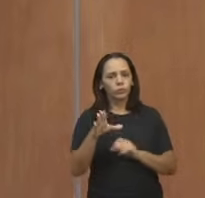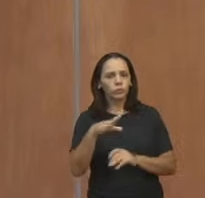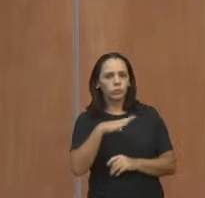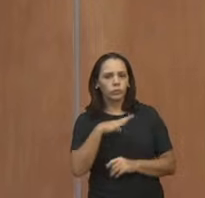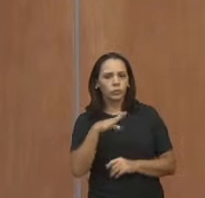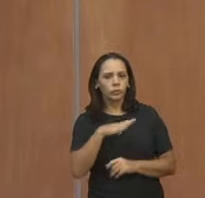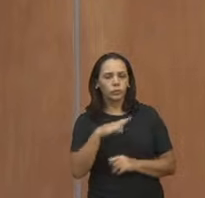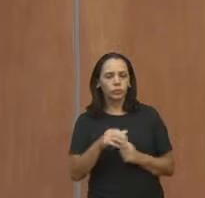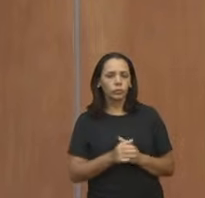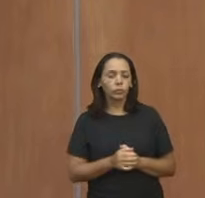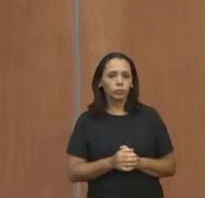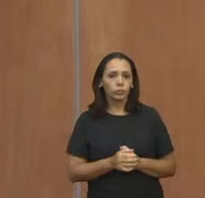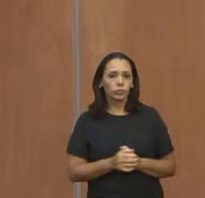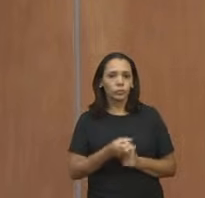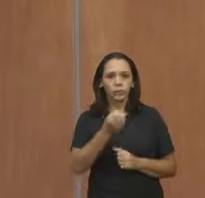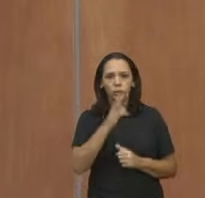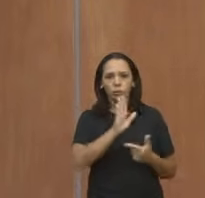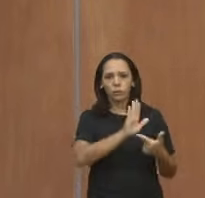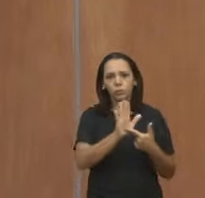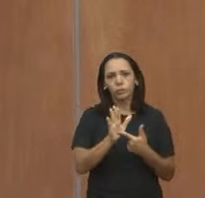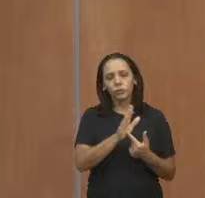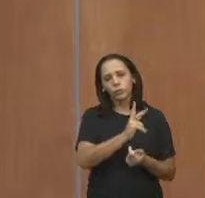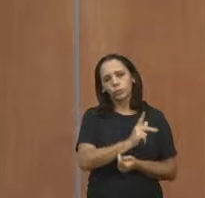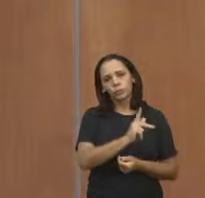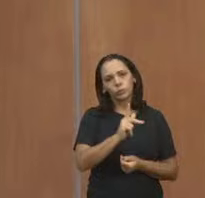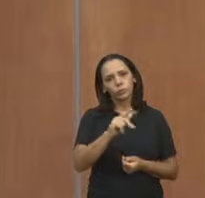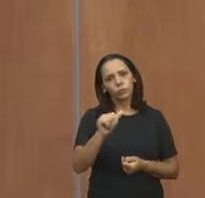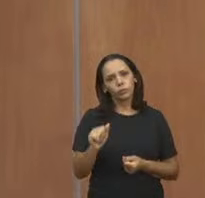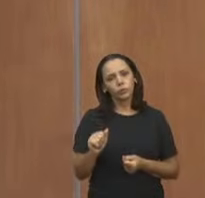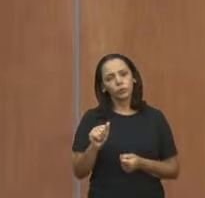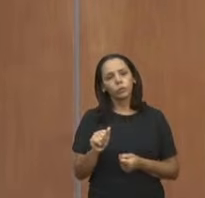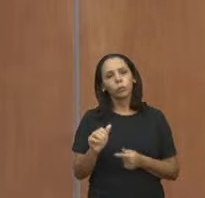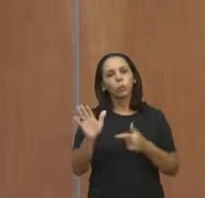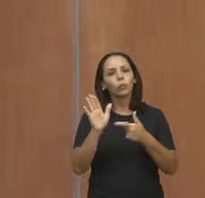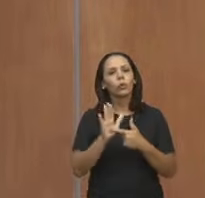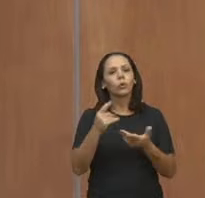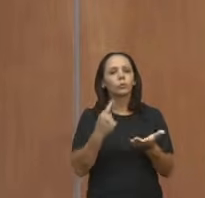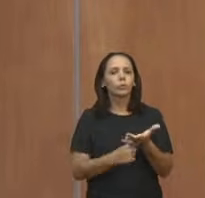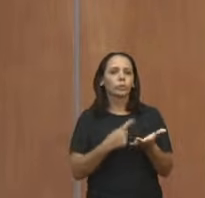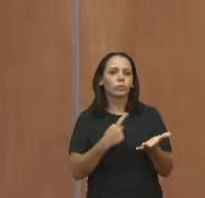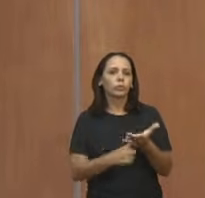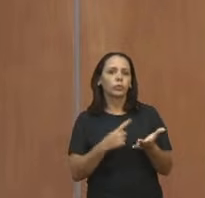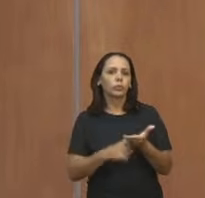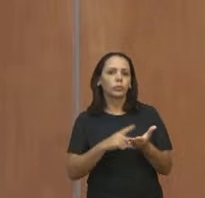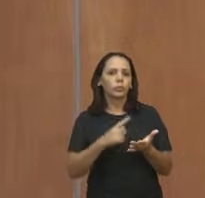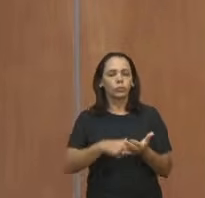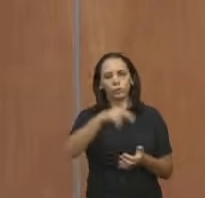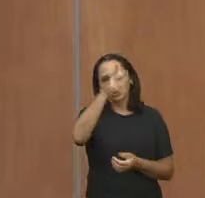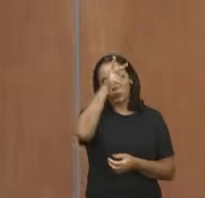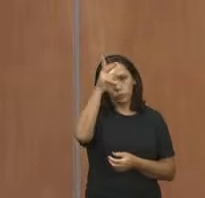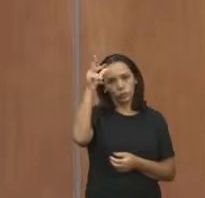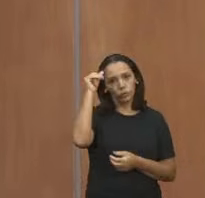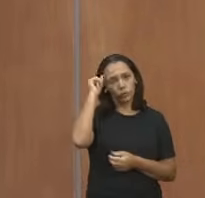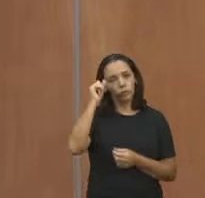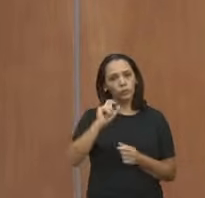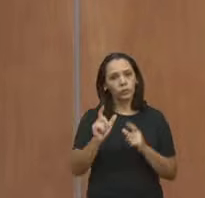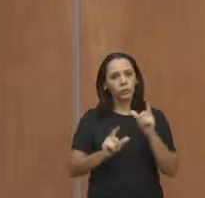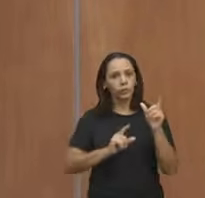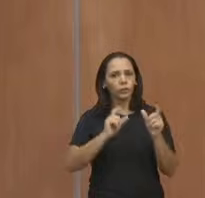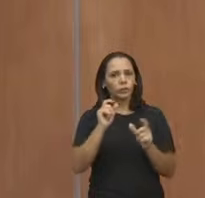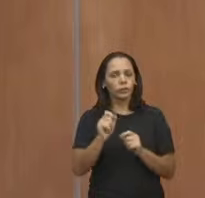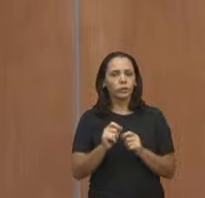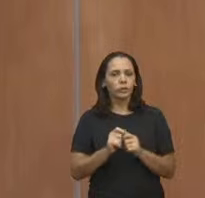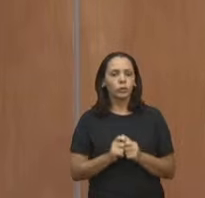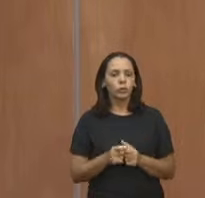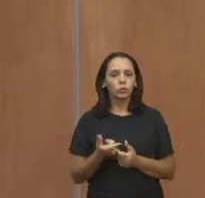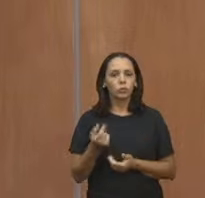municipal. Cumpre ressaltar que este PPA reflete o compromisso da gestão em recuperar